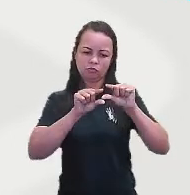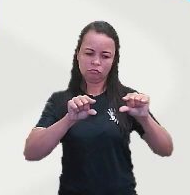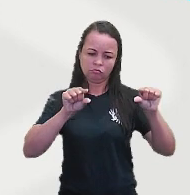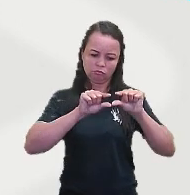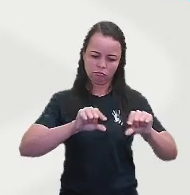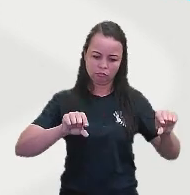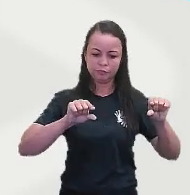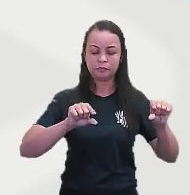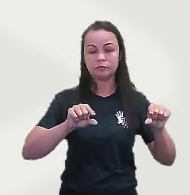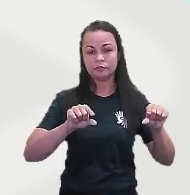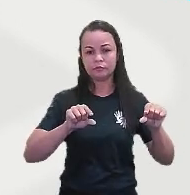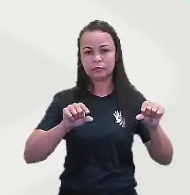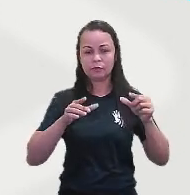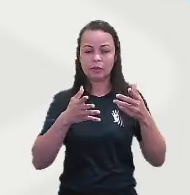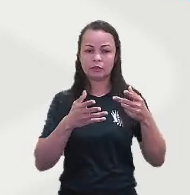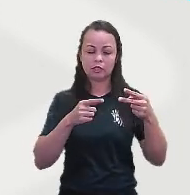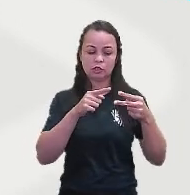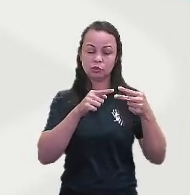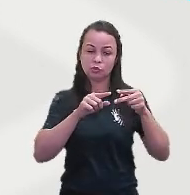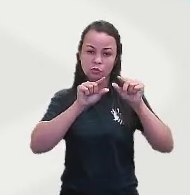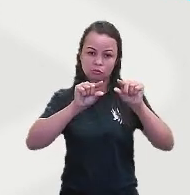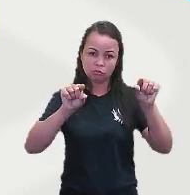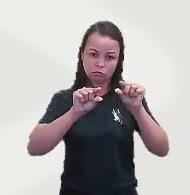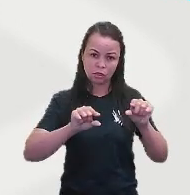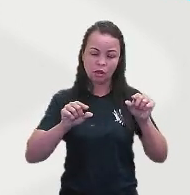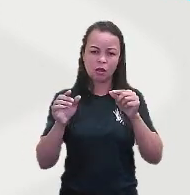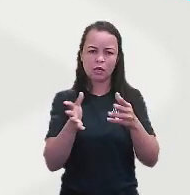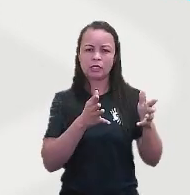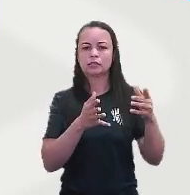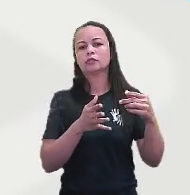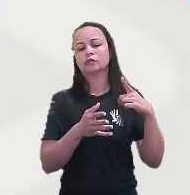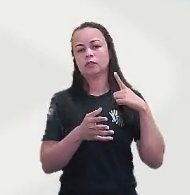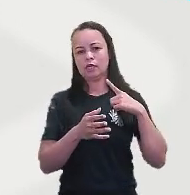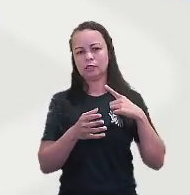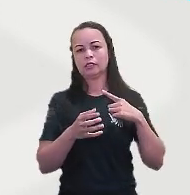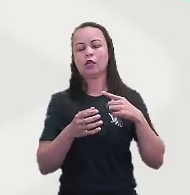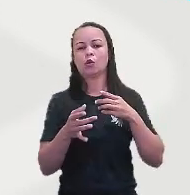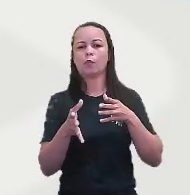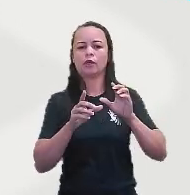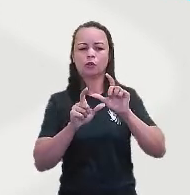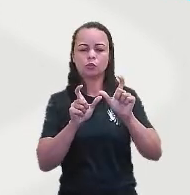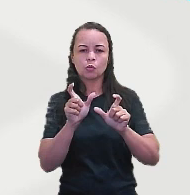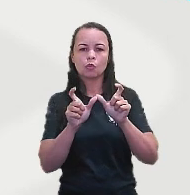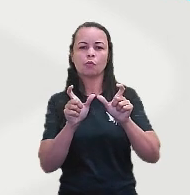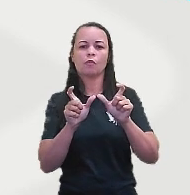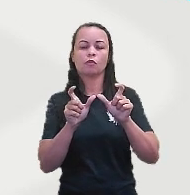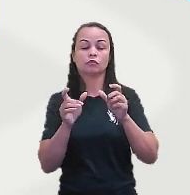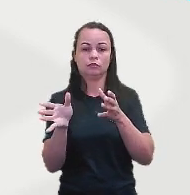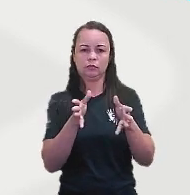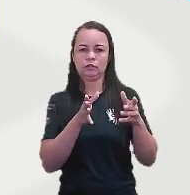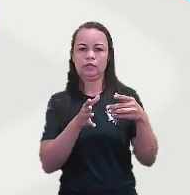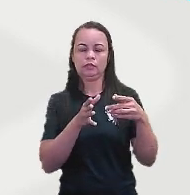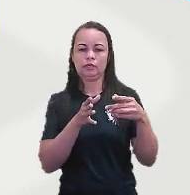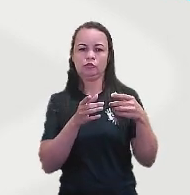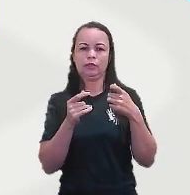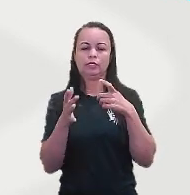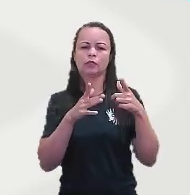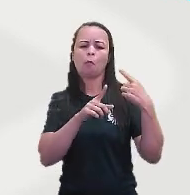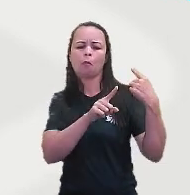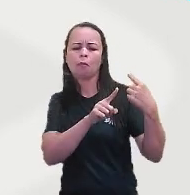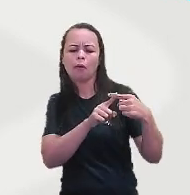A partir de 2 orações, nós temos aí um período composto. E aí, essa expressão